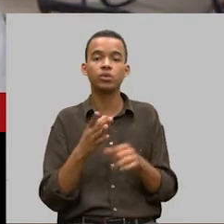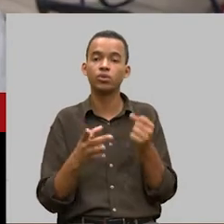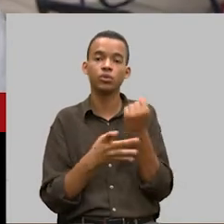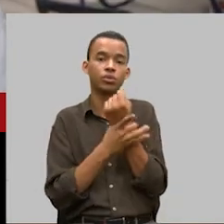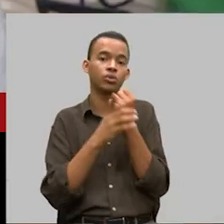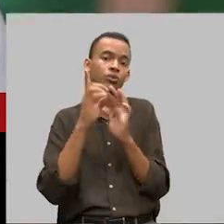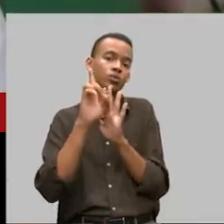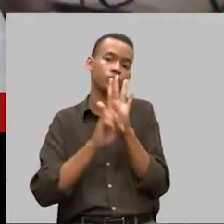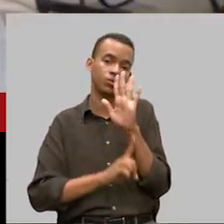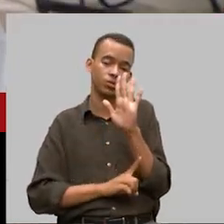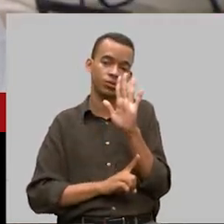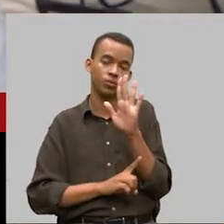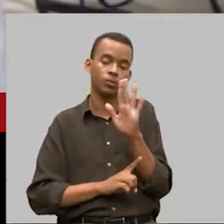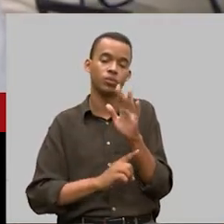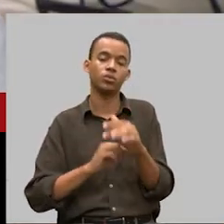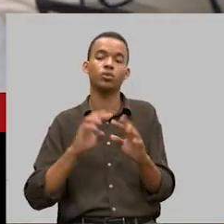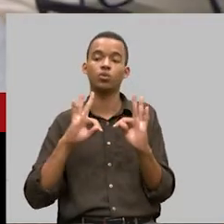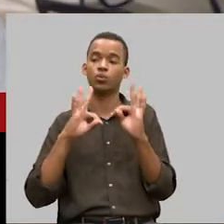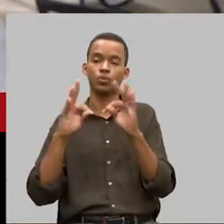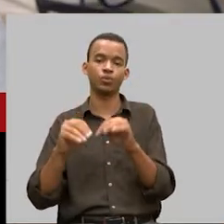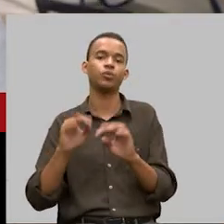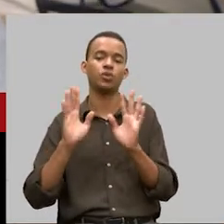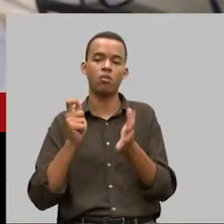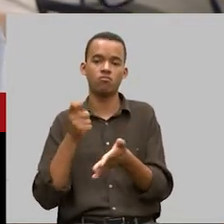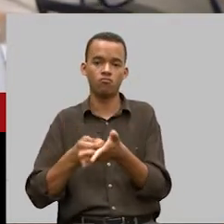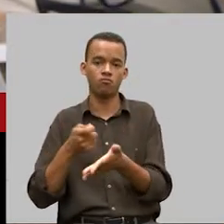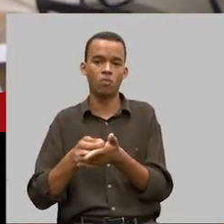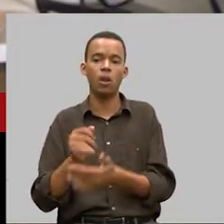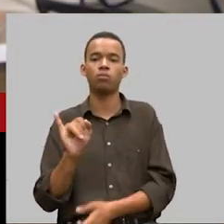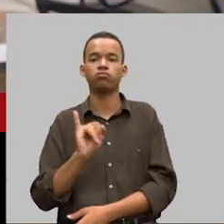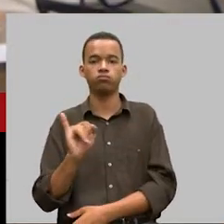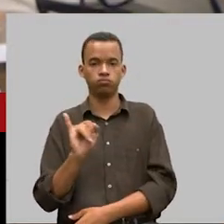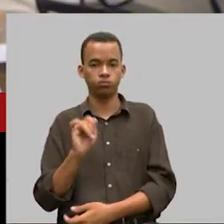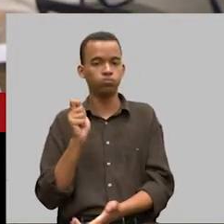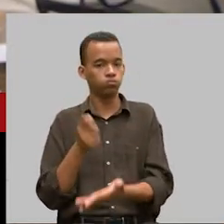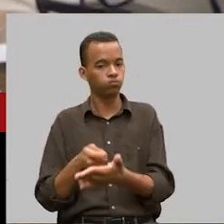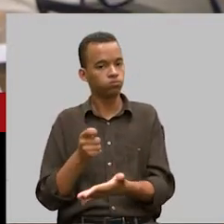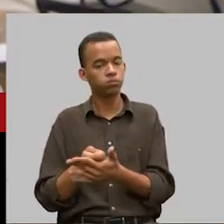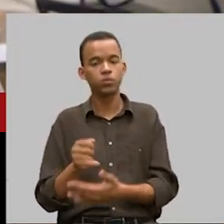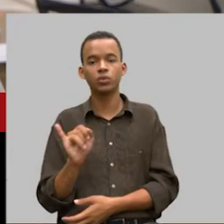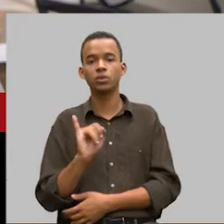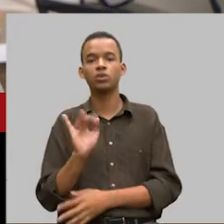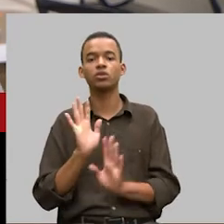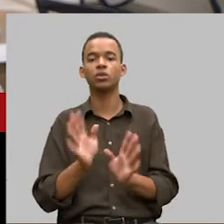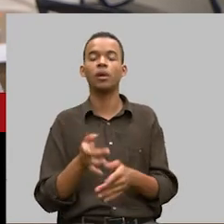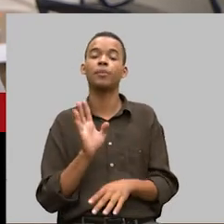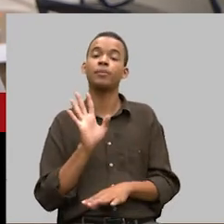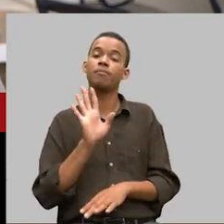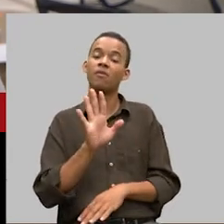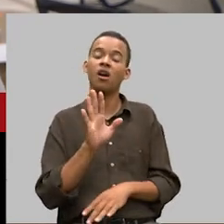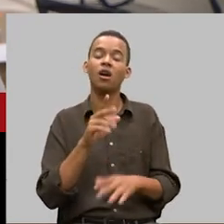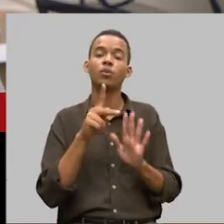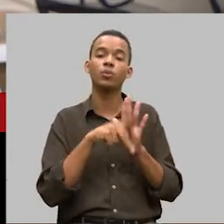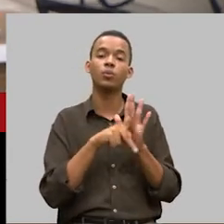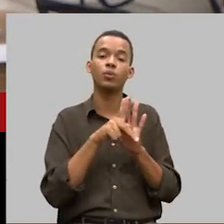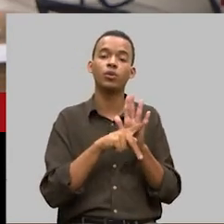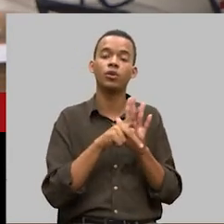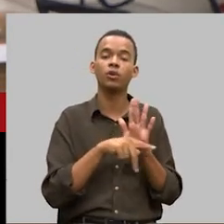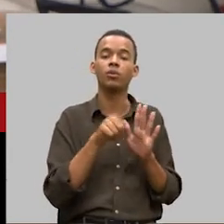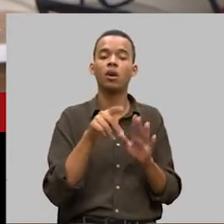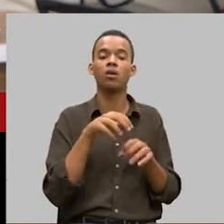direito todos aqui pagamos impostos temos direito a prr de transportec